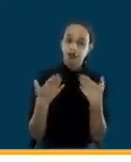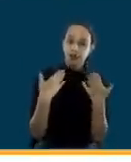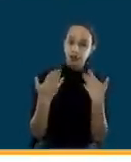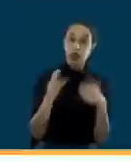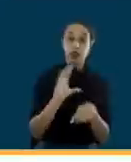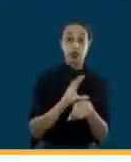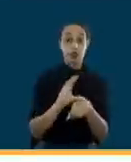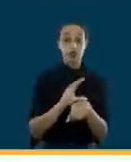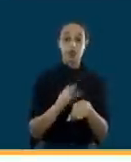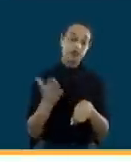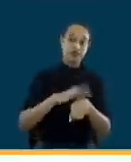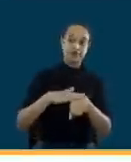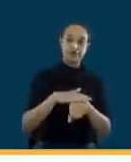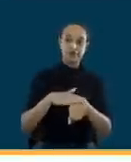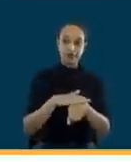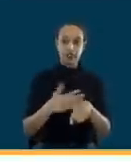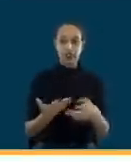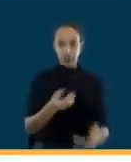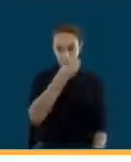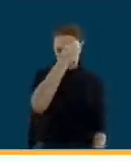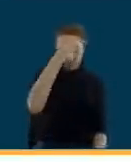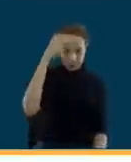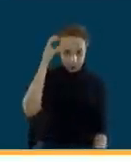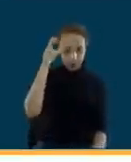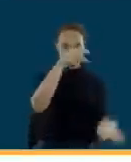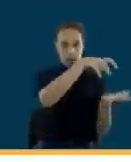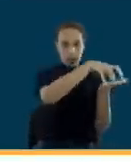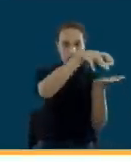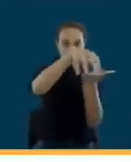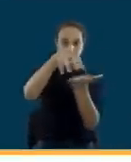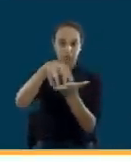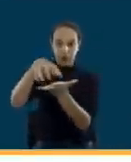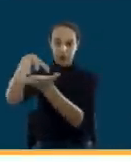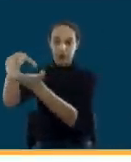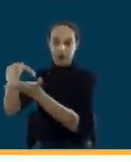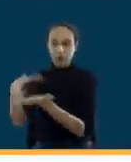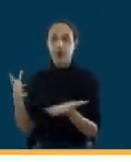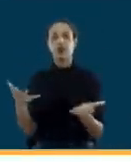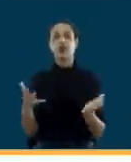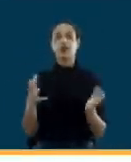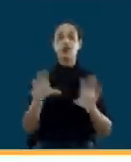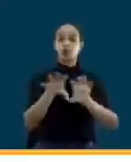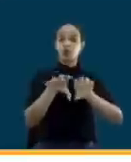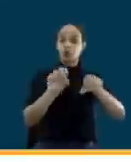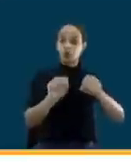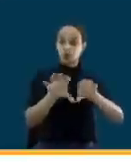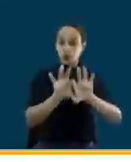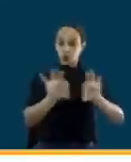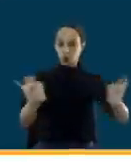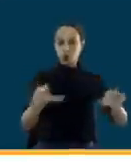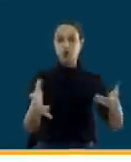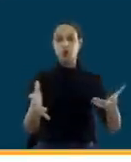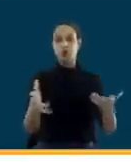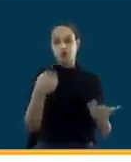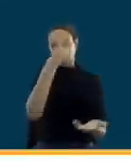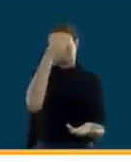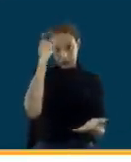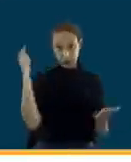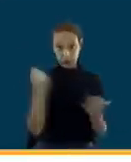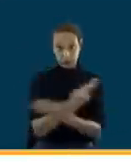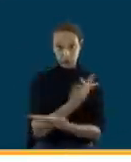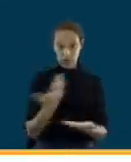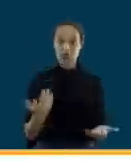municípios através do fórum municipal, temos encontrado semanalmente os